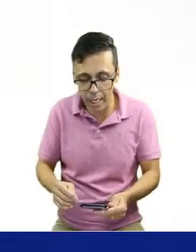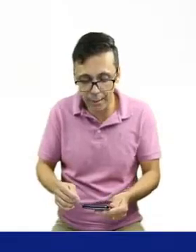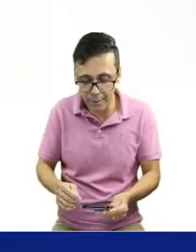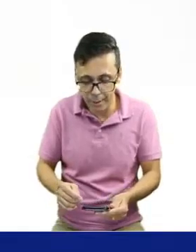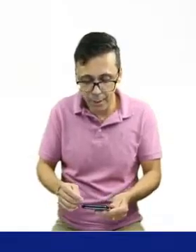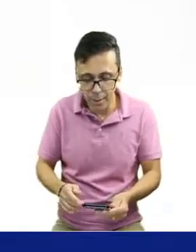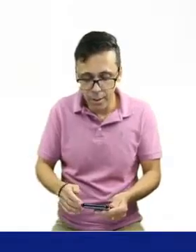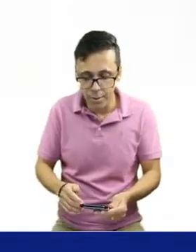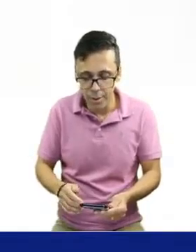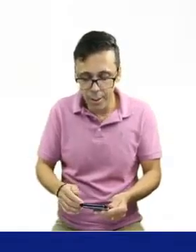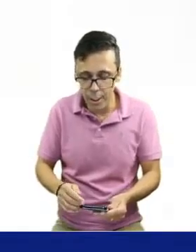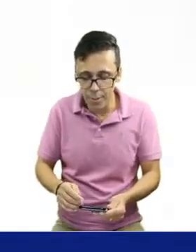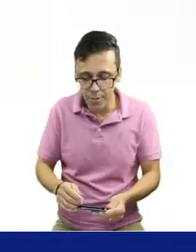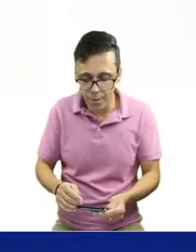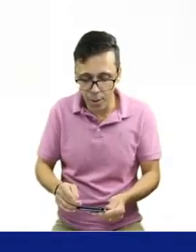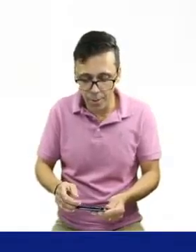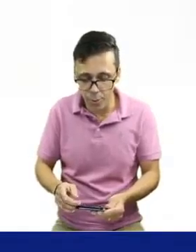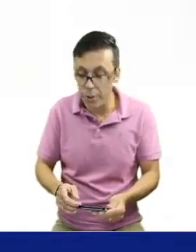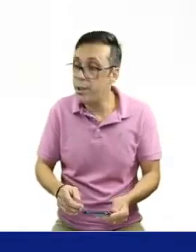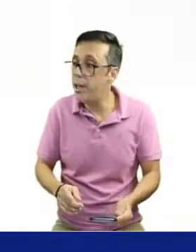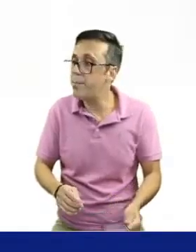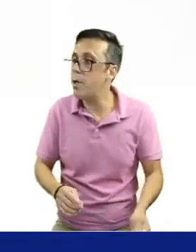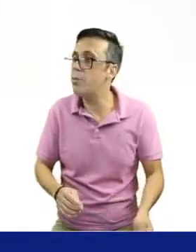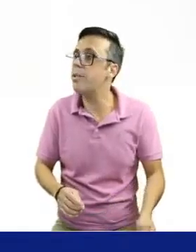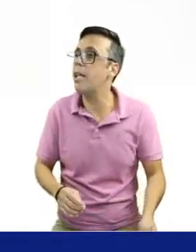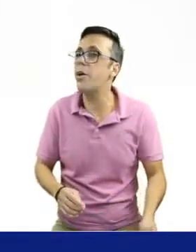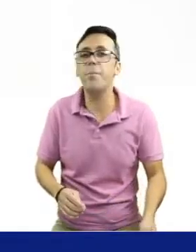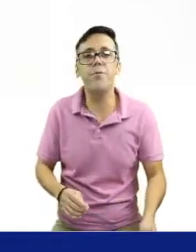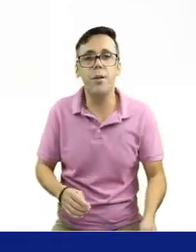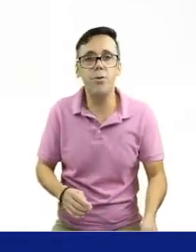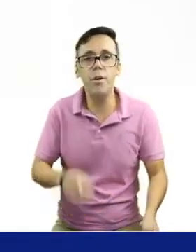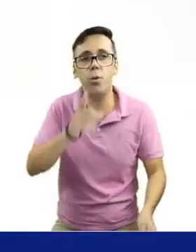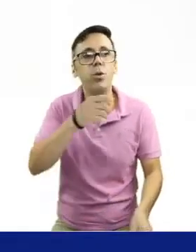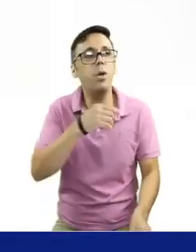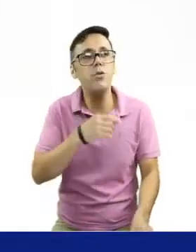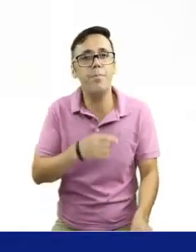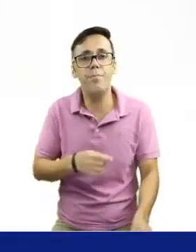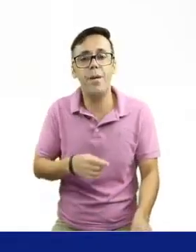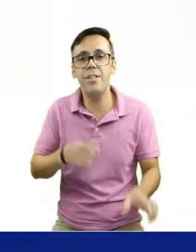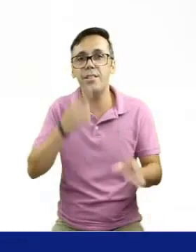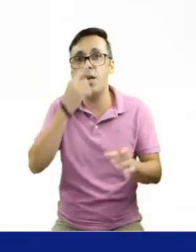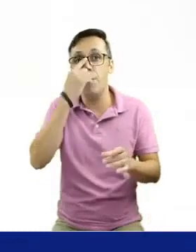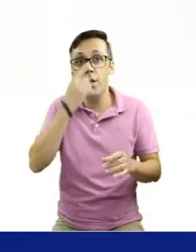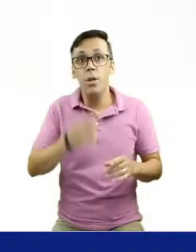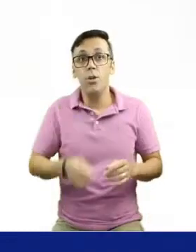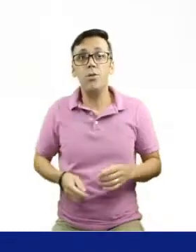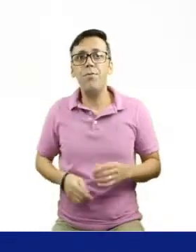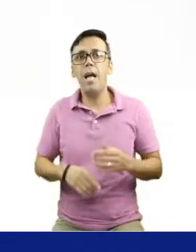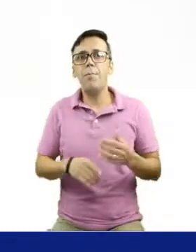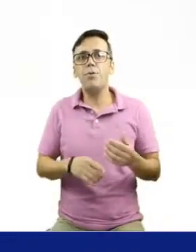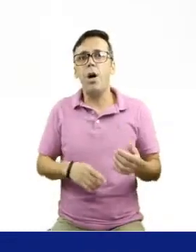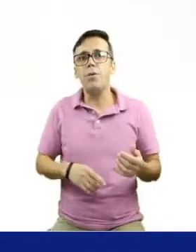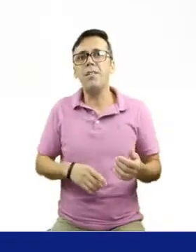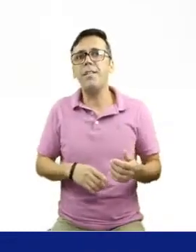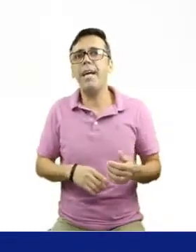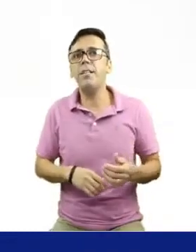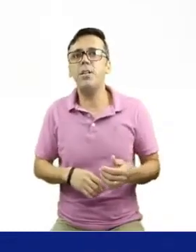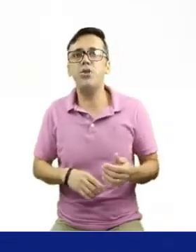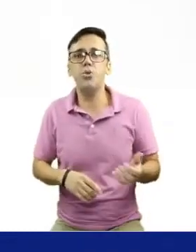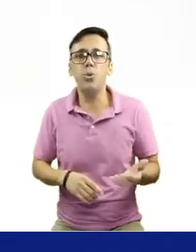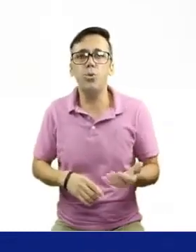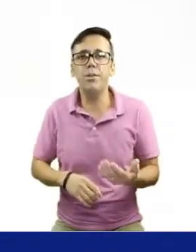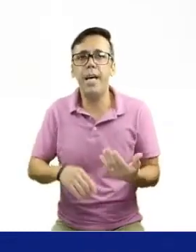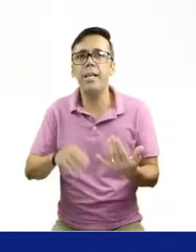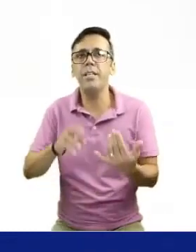vamos lá minha equipe vai me dar um apoio aqui pergunta a Laura por favor quanto isso preste atenção nós vamos falar pessoal